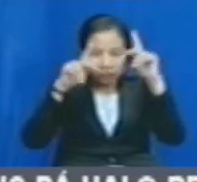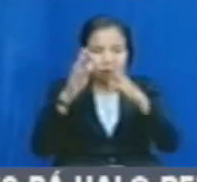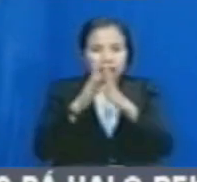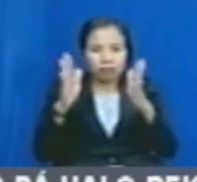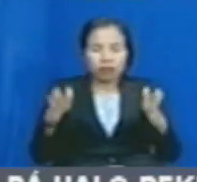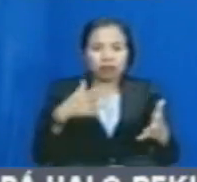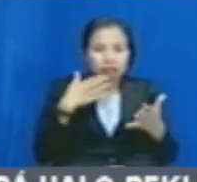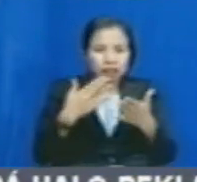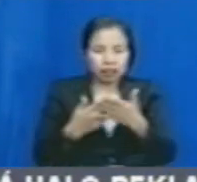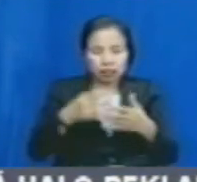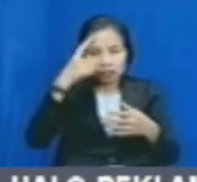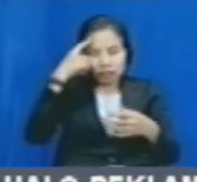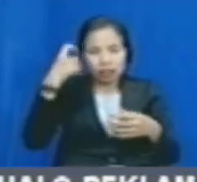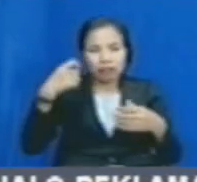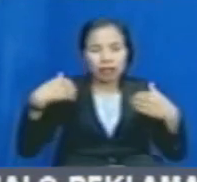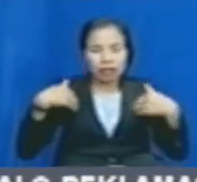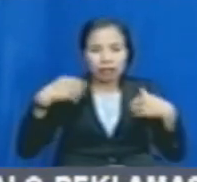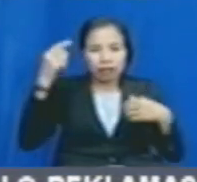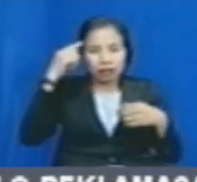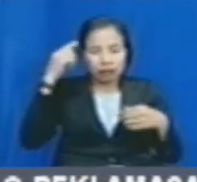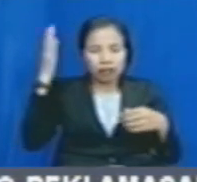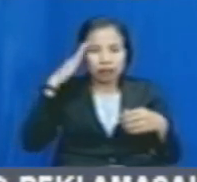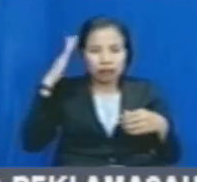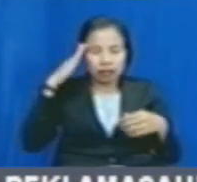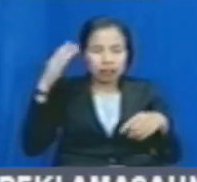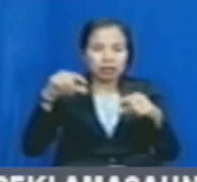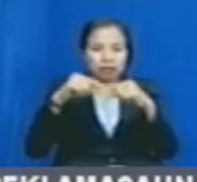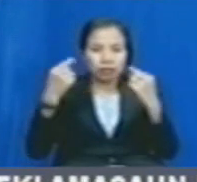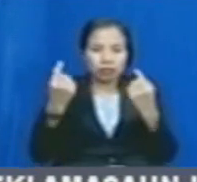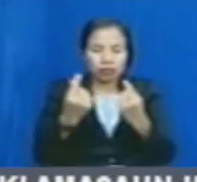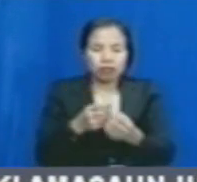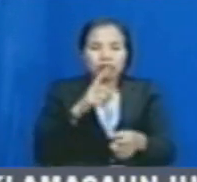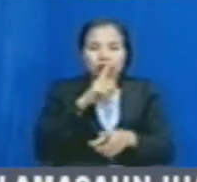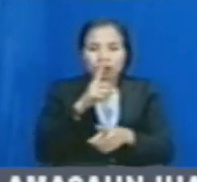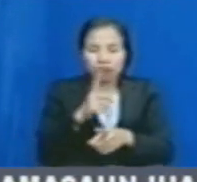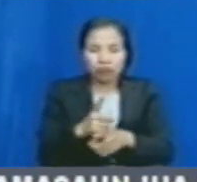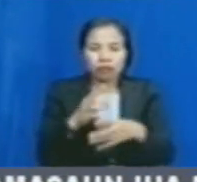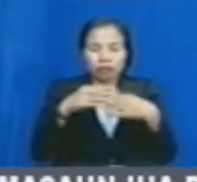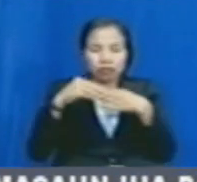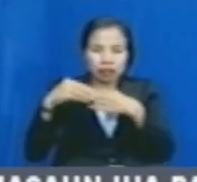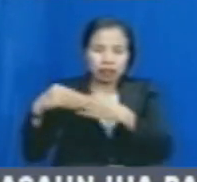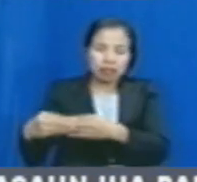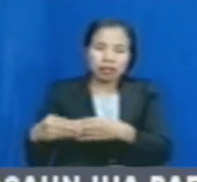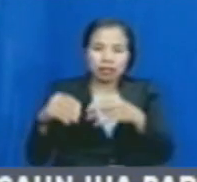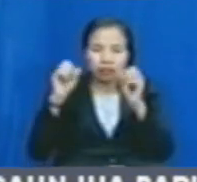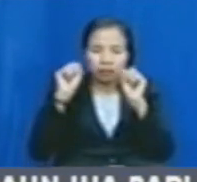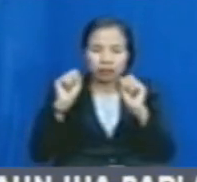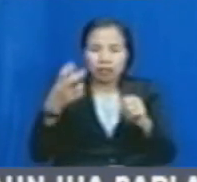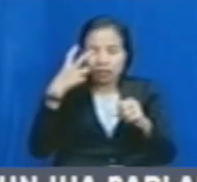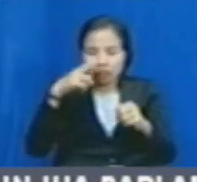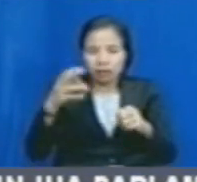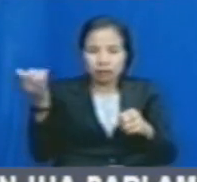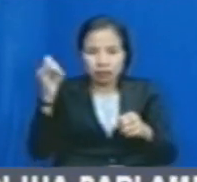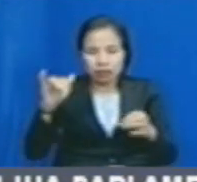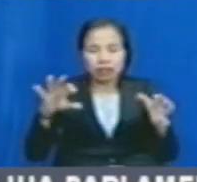ia hanoin ida katak atu identifica arte marciais nia lolos, nia liderança hodi bele hare ba sira nia